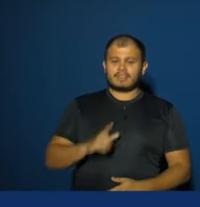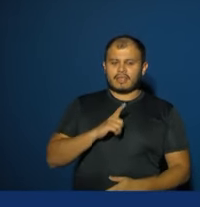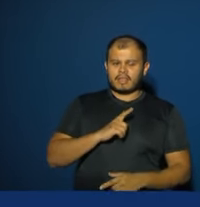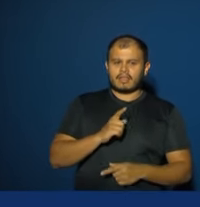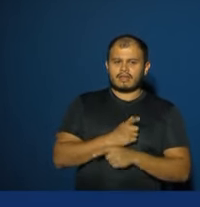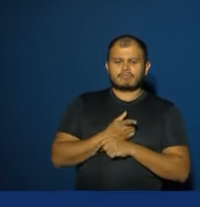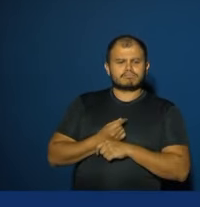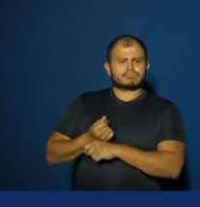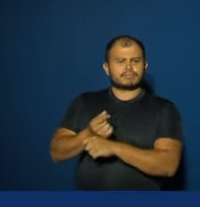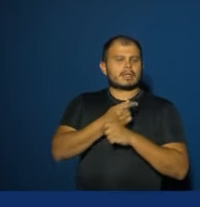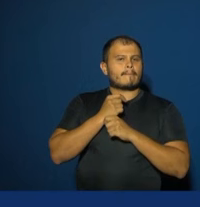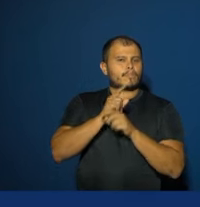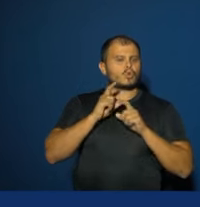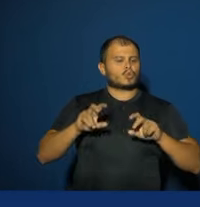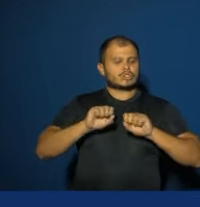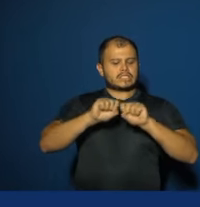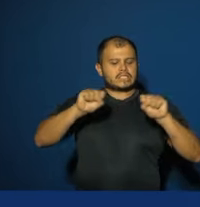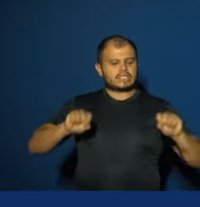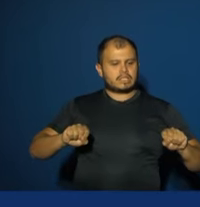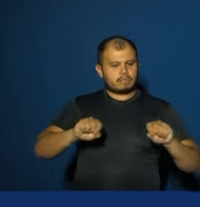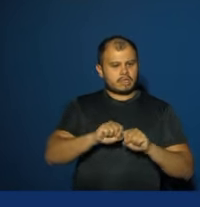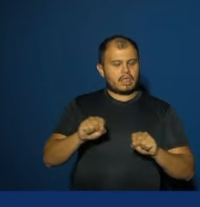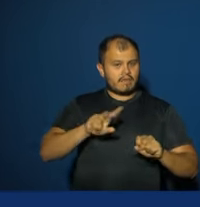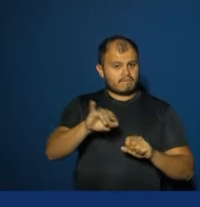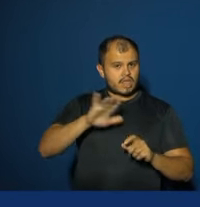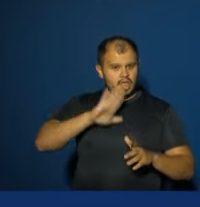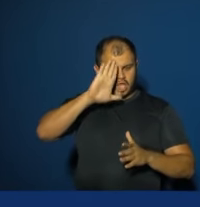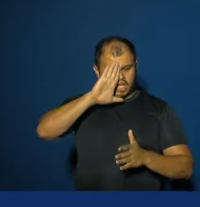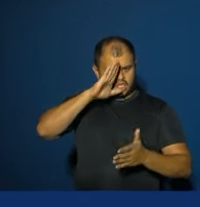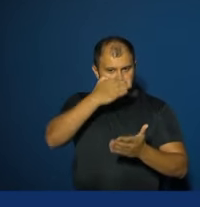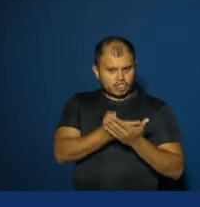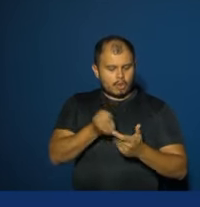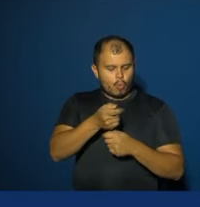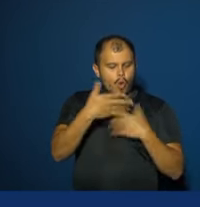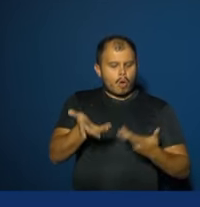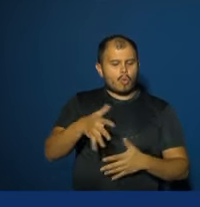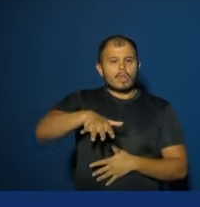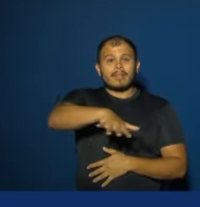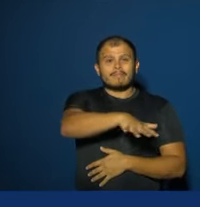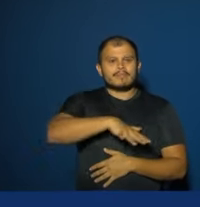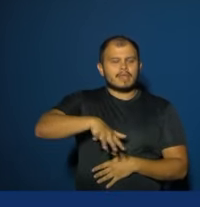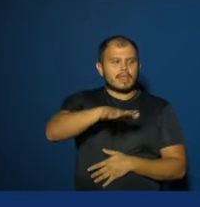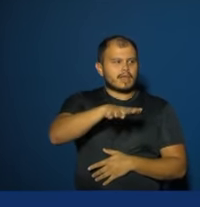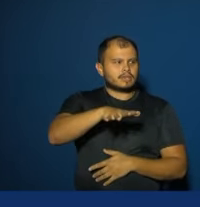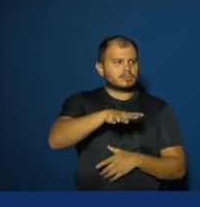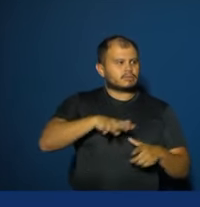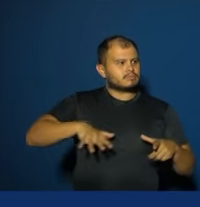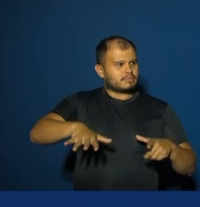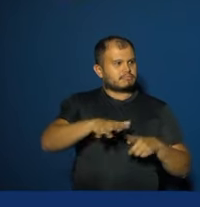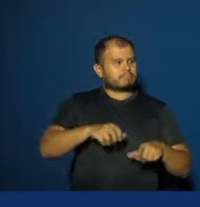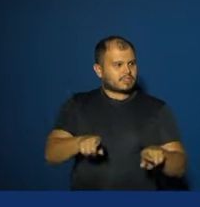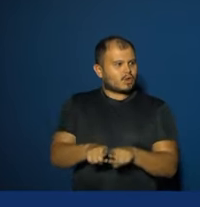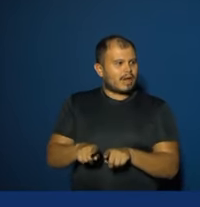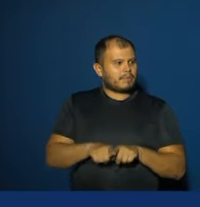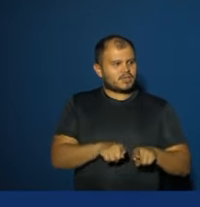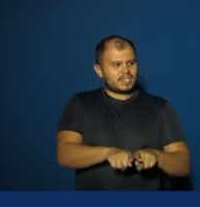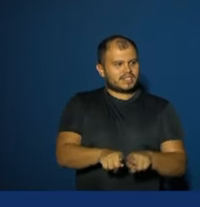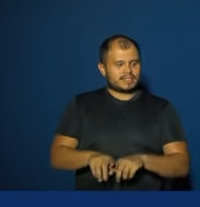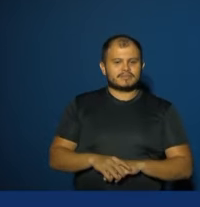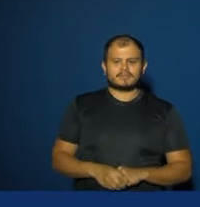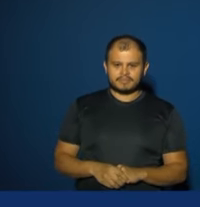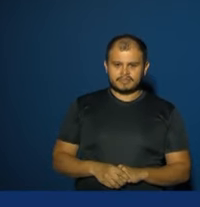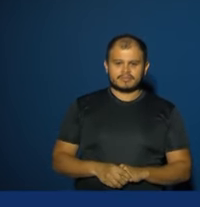ecossistema que acredita pro ambiente local criando externalidades pô a não sem número